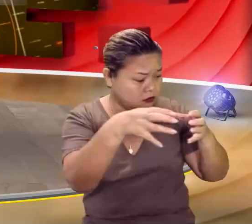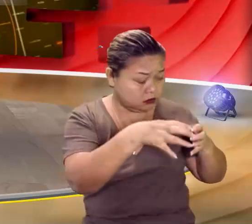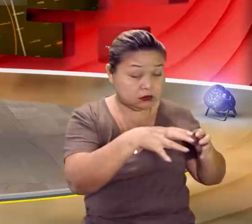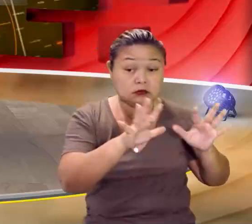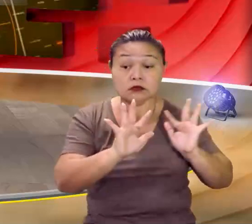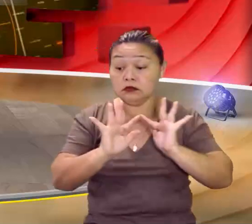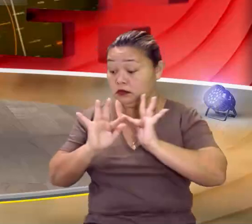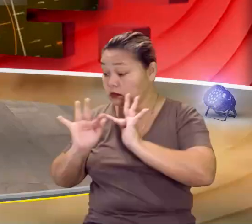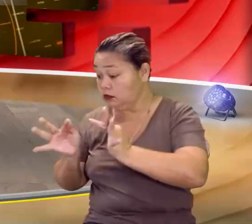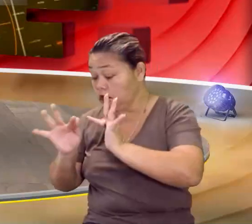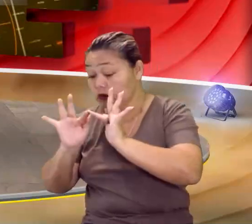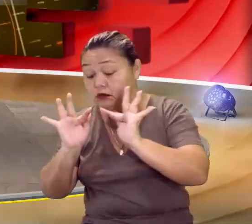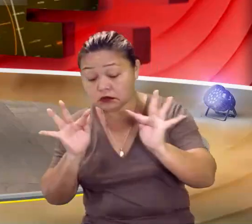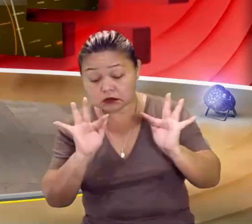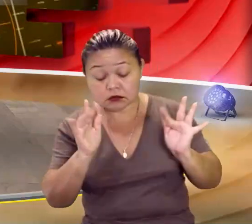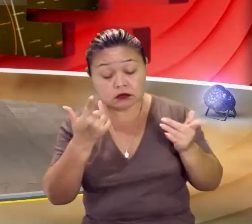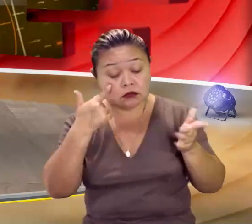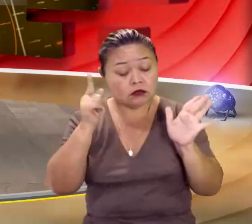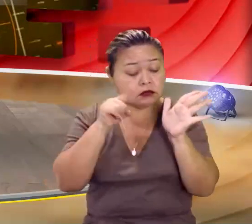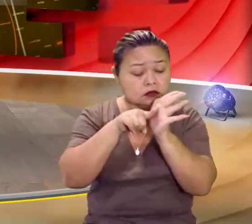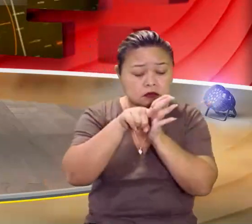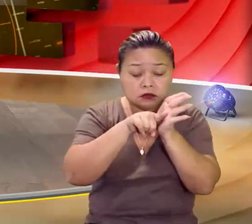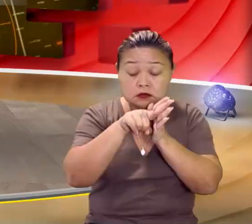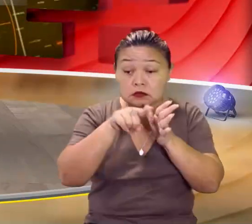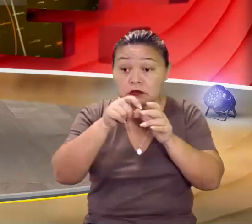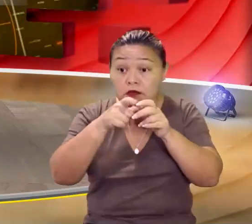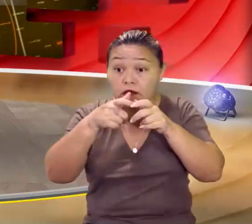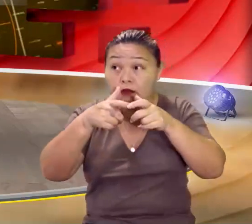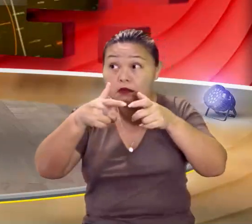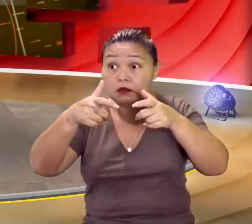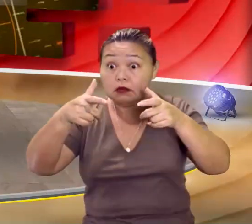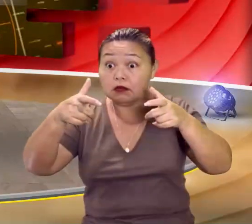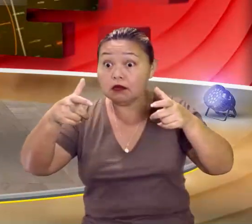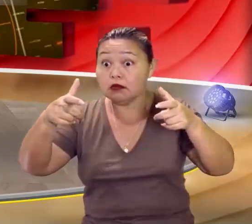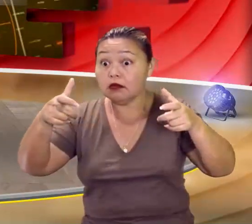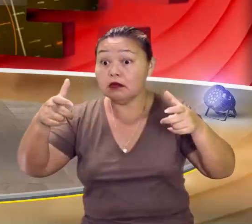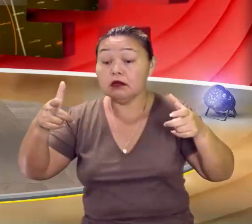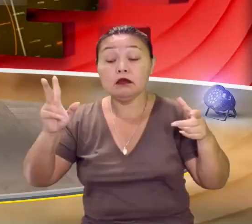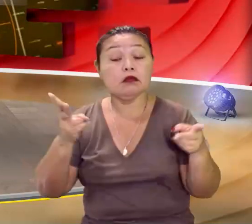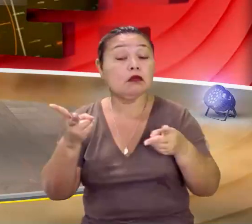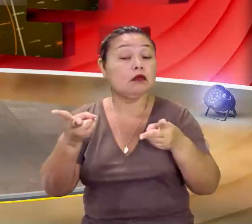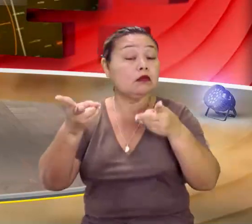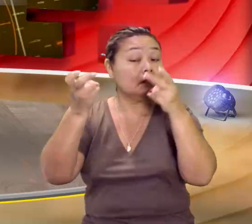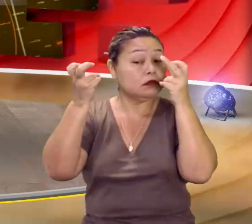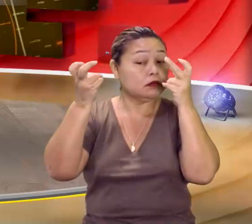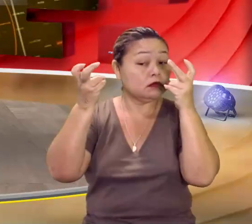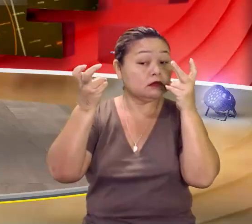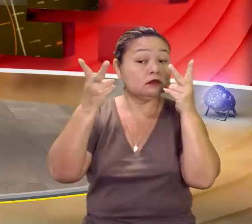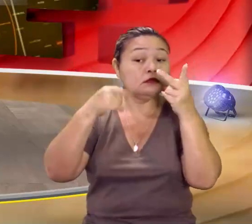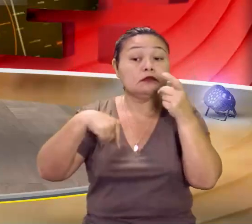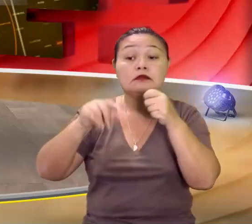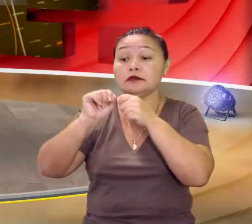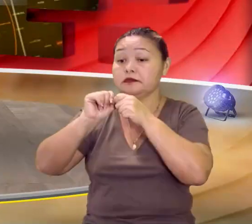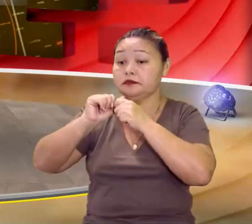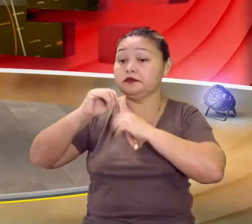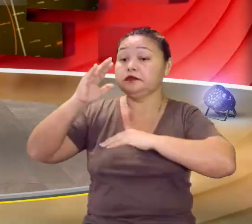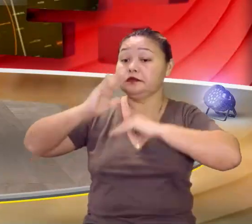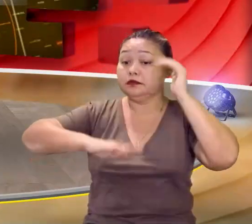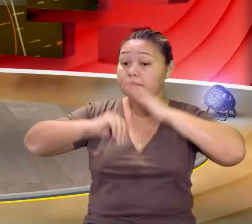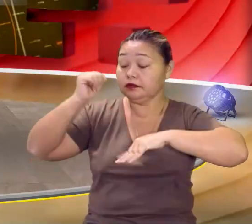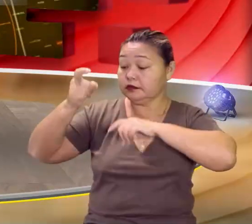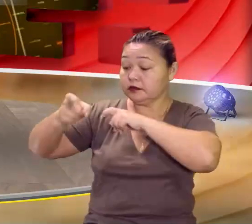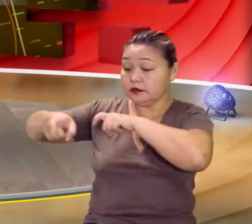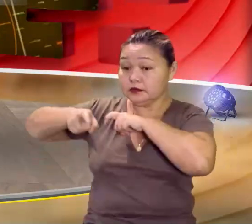bem simples. Se eu faço uma pesquisa mais ampla e de repente eu percebo que dos produtores,